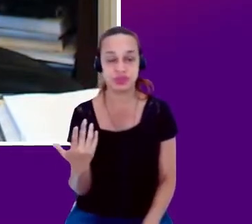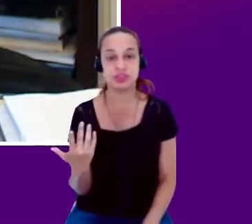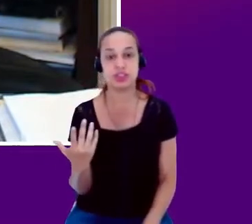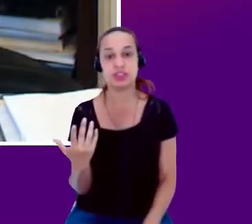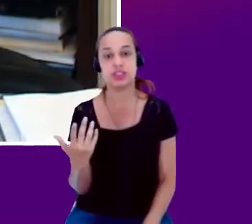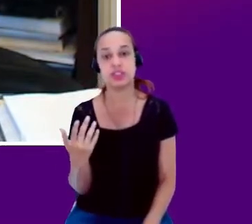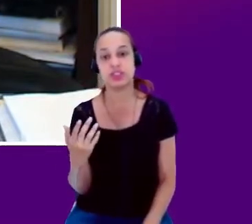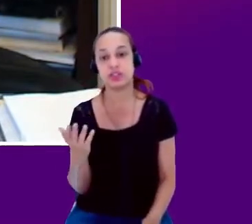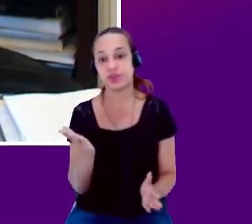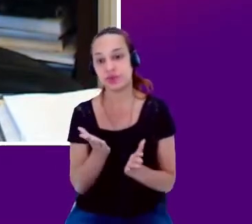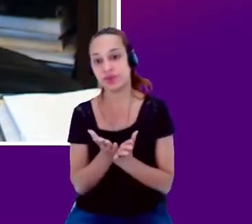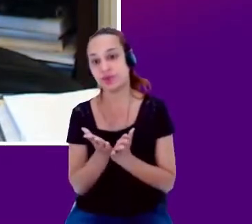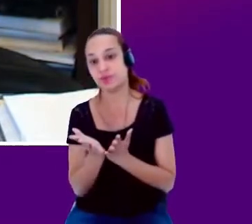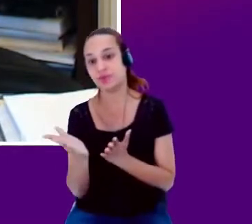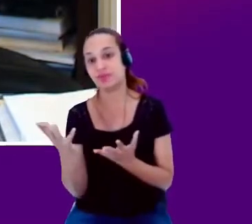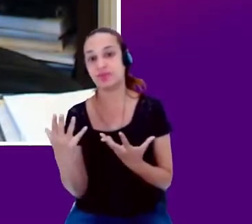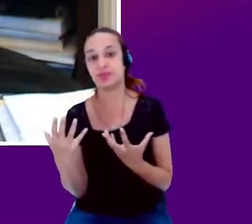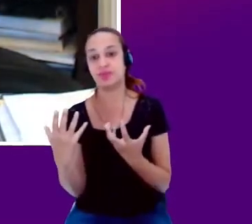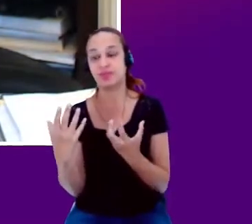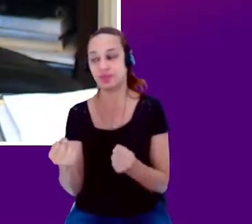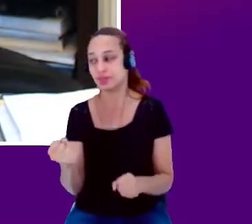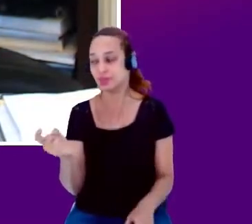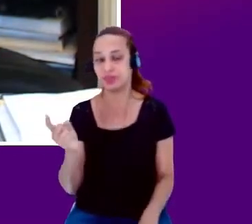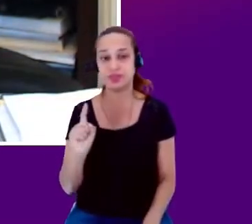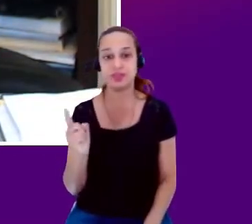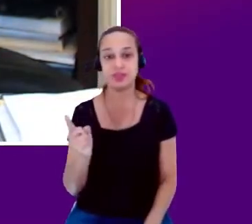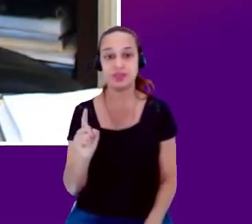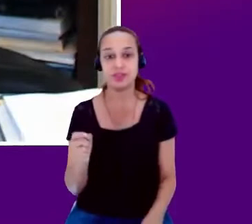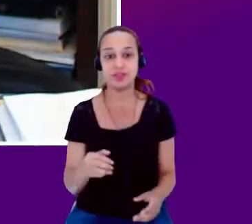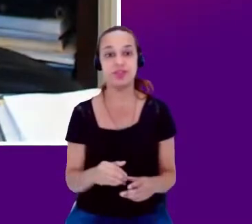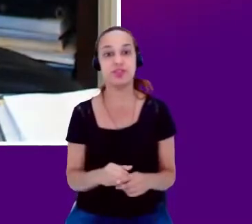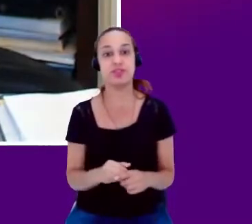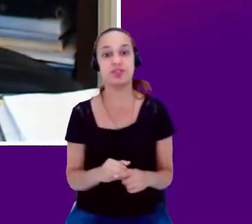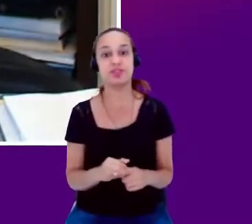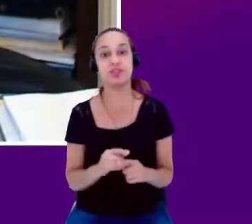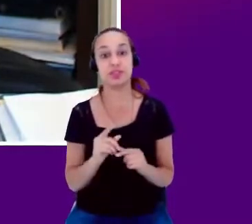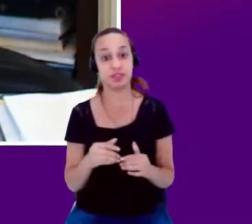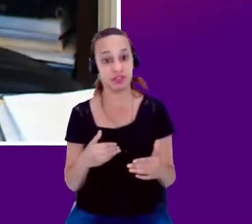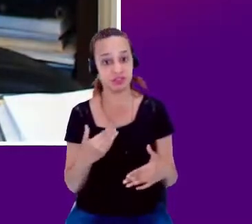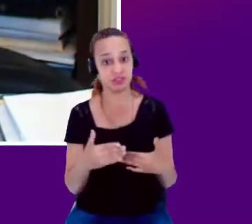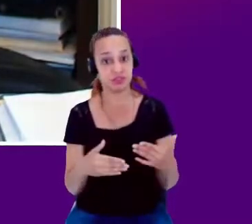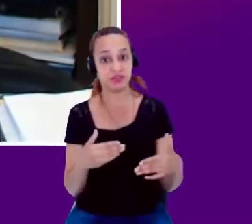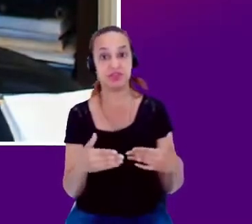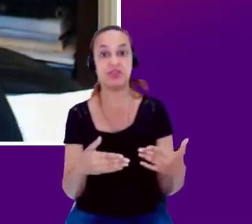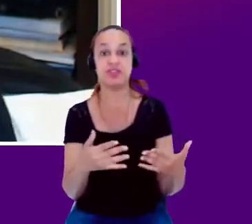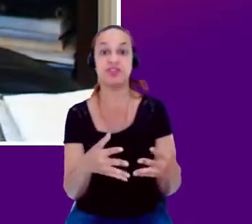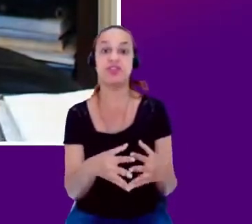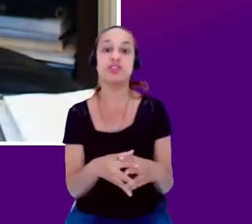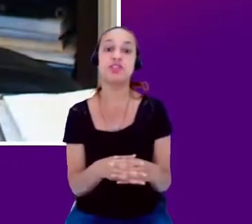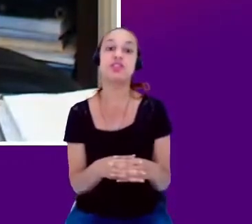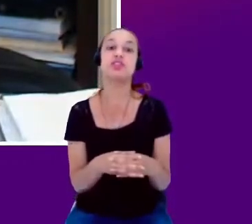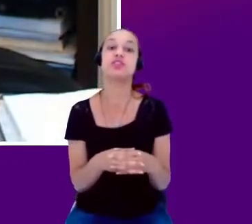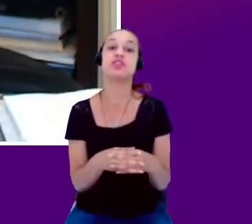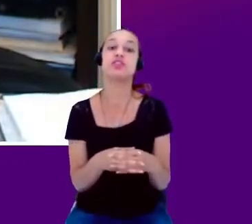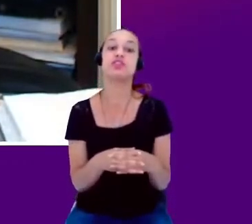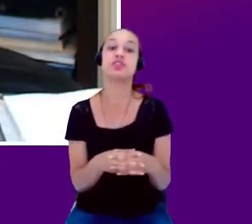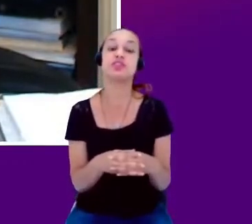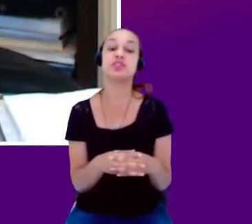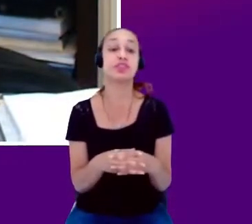que é inaceitável. E daí porque os algoritmos que são crescentemente usados também na atividade securitária, como